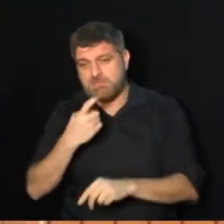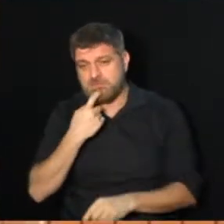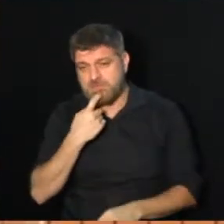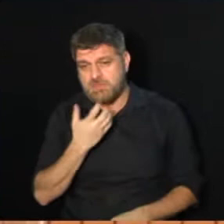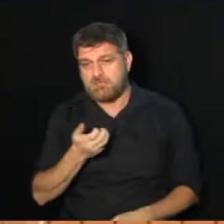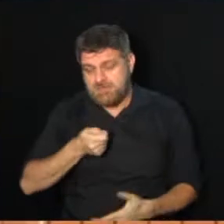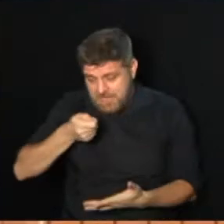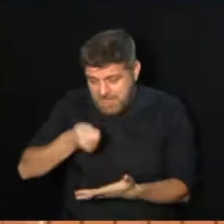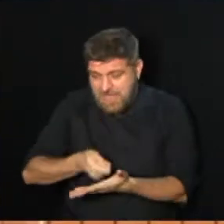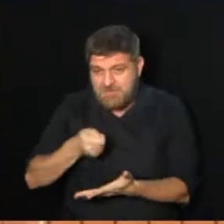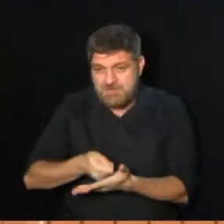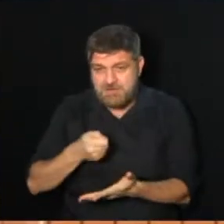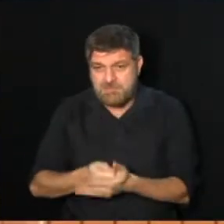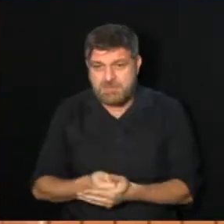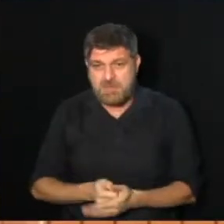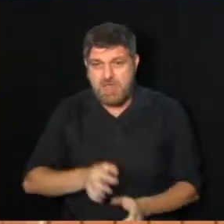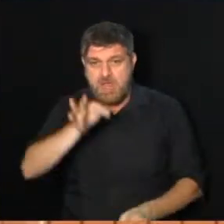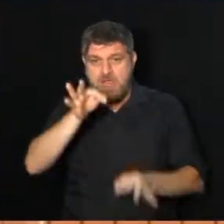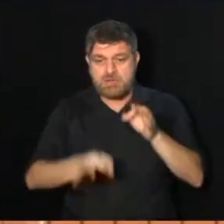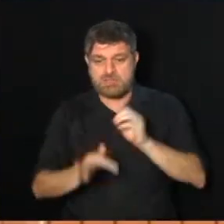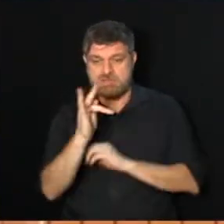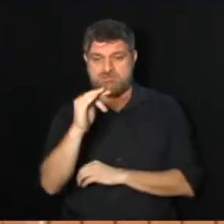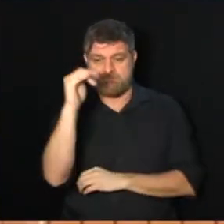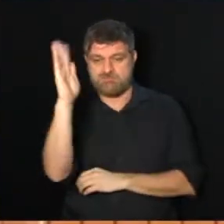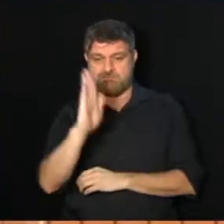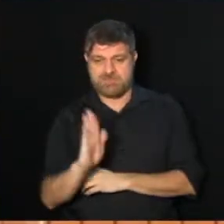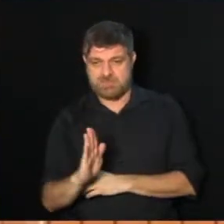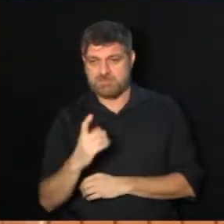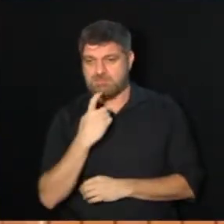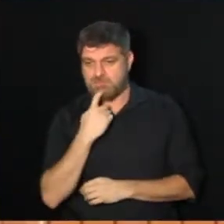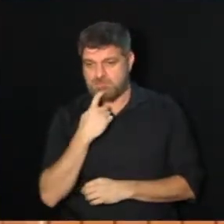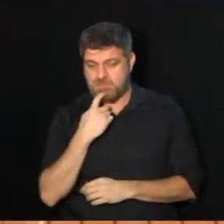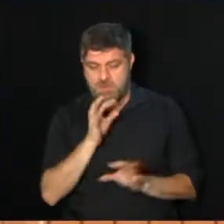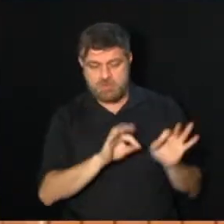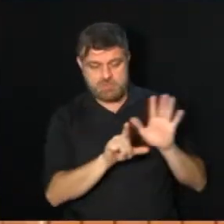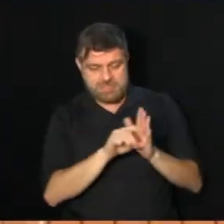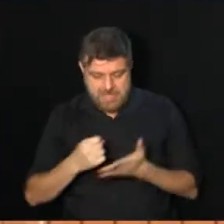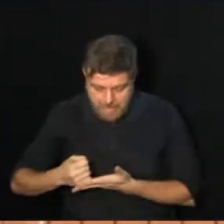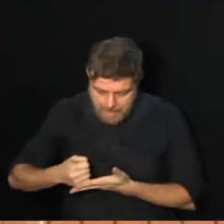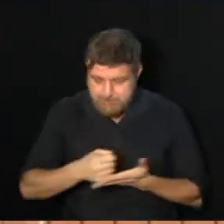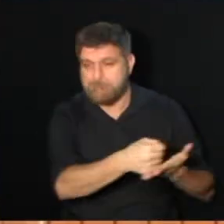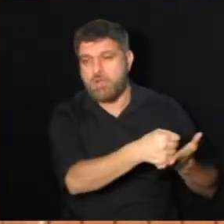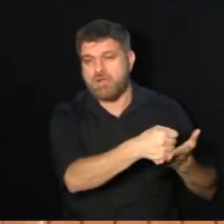afirmar aqui que a Justiça Federal de Campinas apoia o projeto de lei.